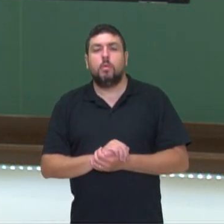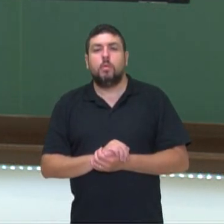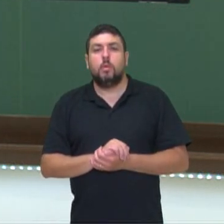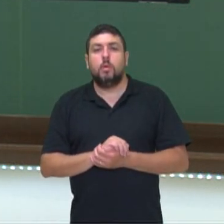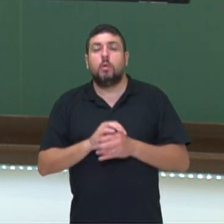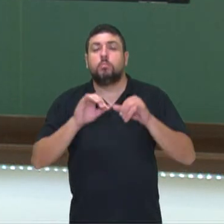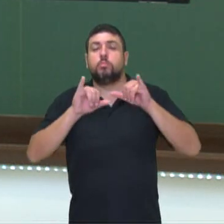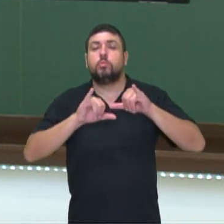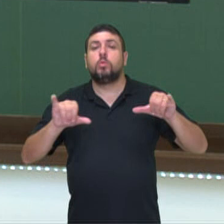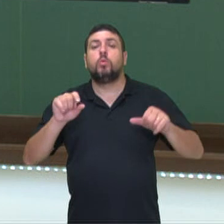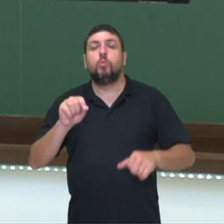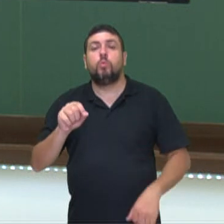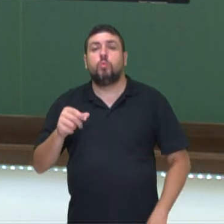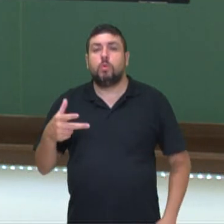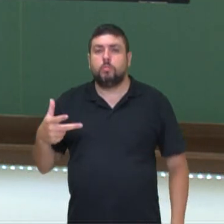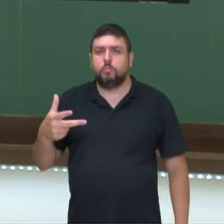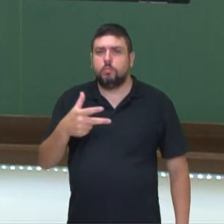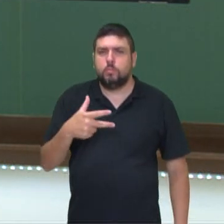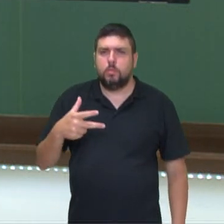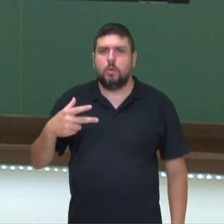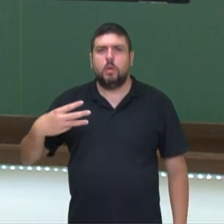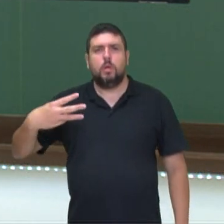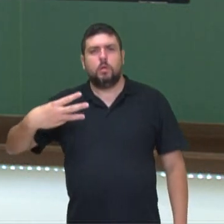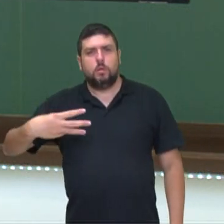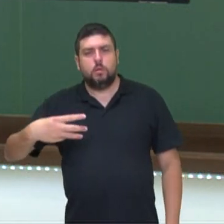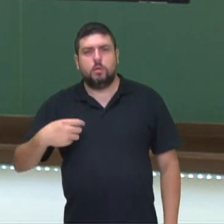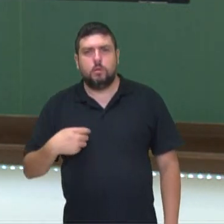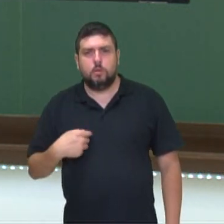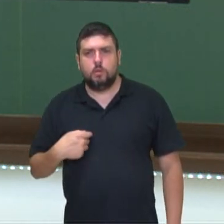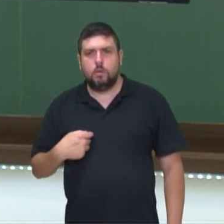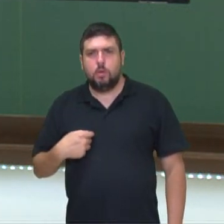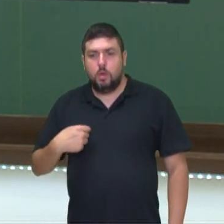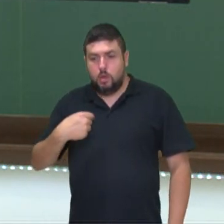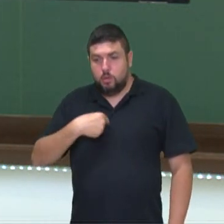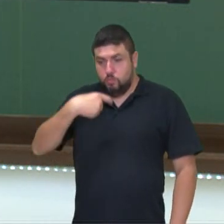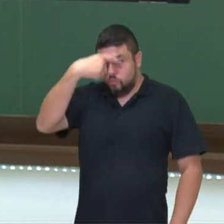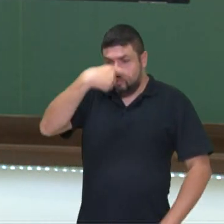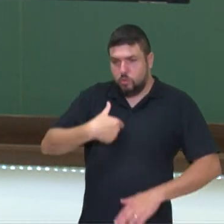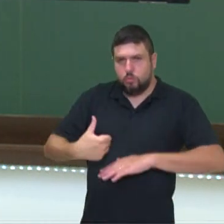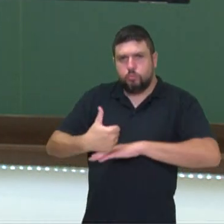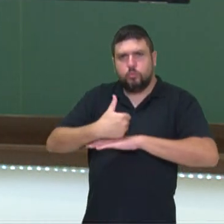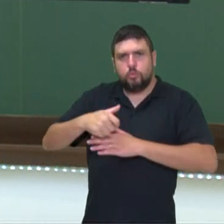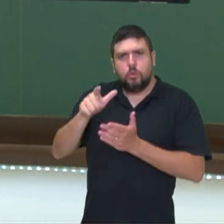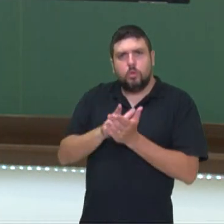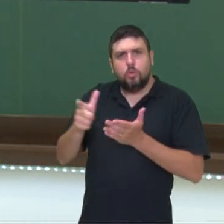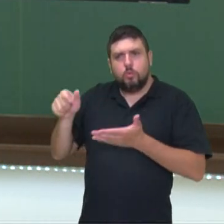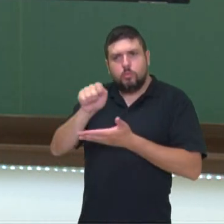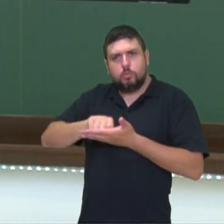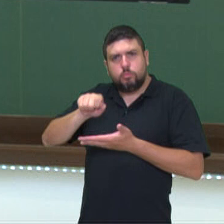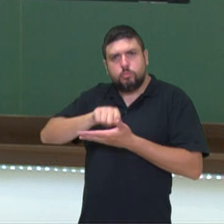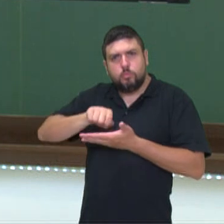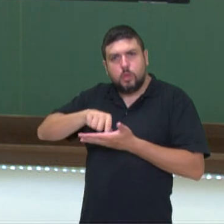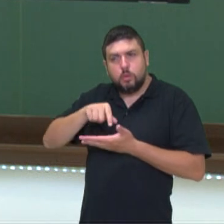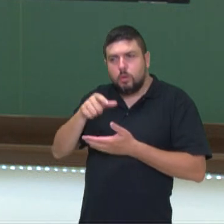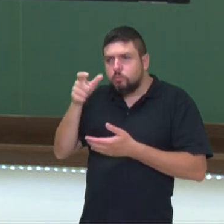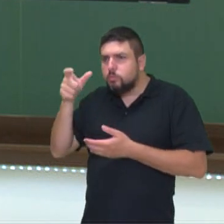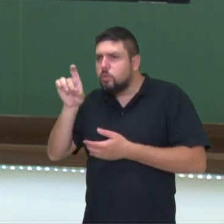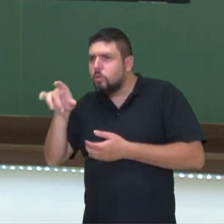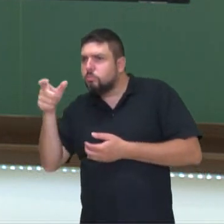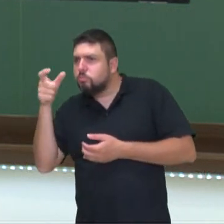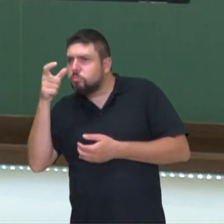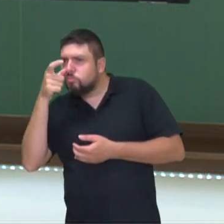terceira pessoa. O jornalista ele não estará dentro da notícia, ele estará contando como